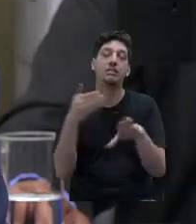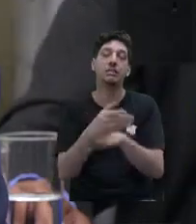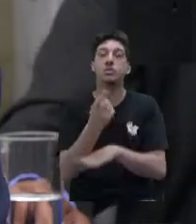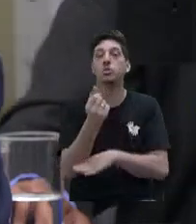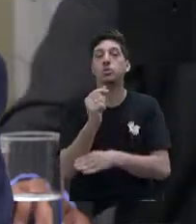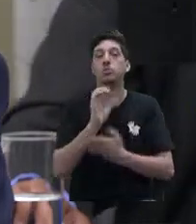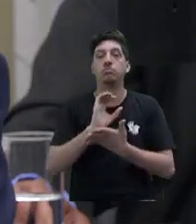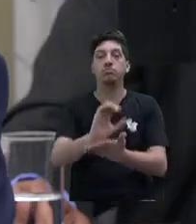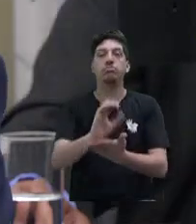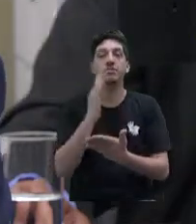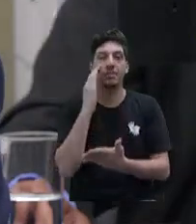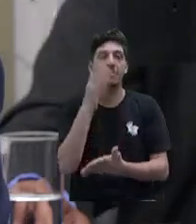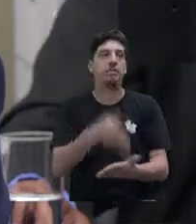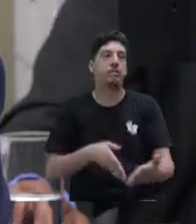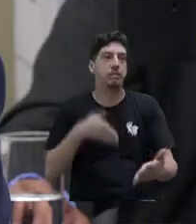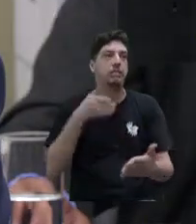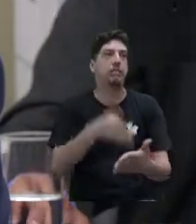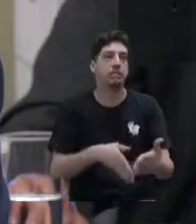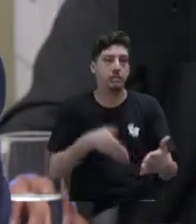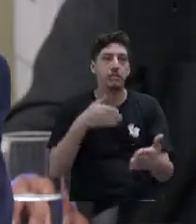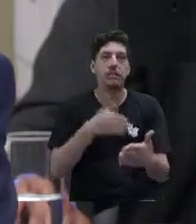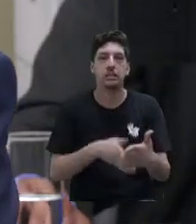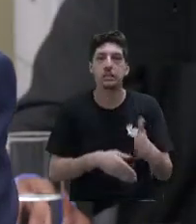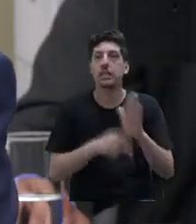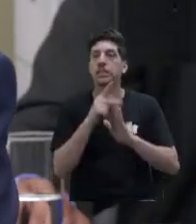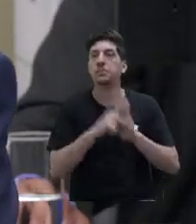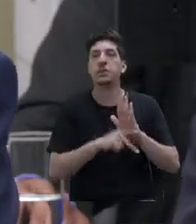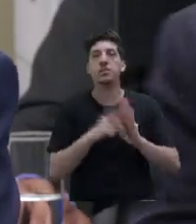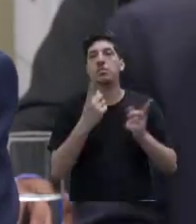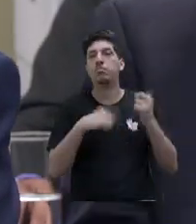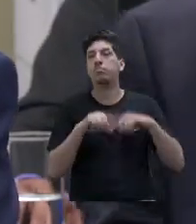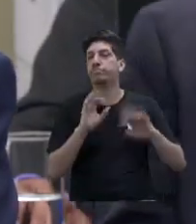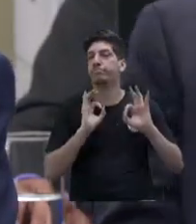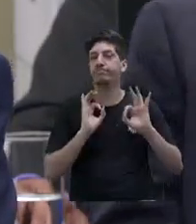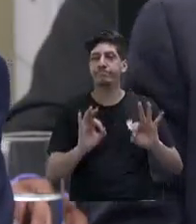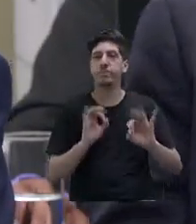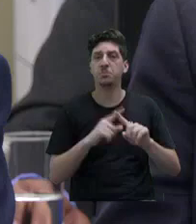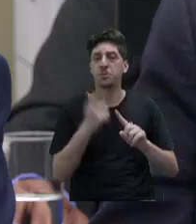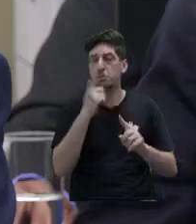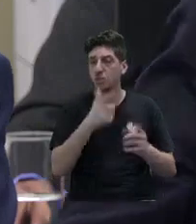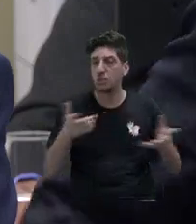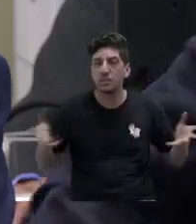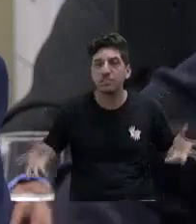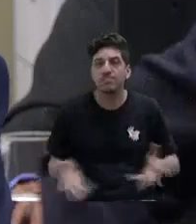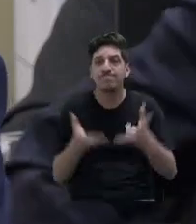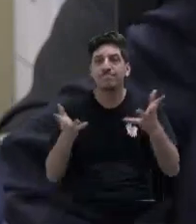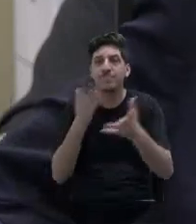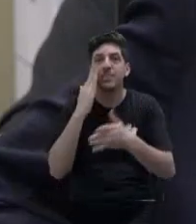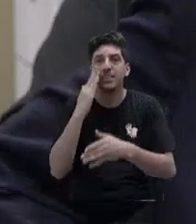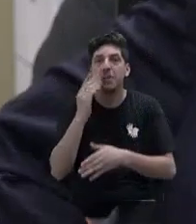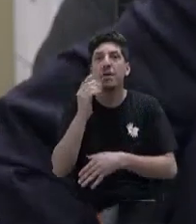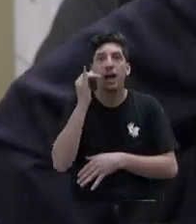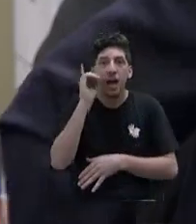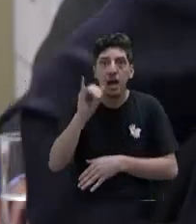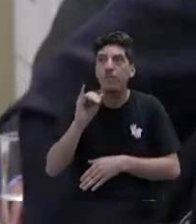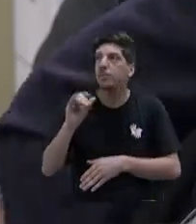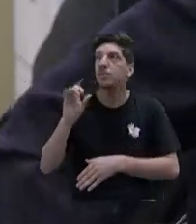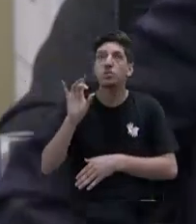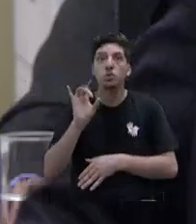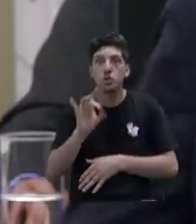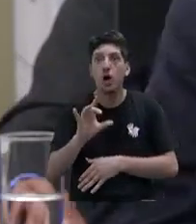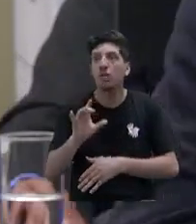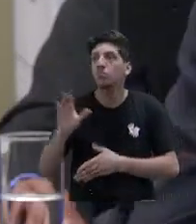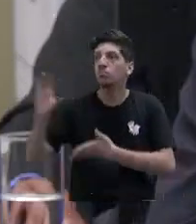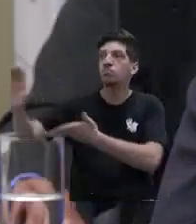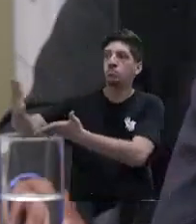recurso que eu entendo que esse projeto é revolucionário, porque vai promover descentralização e democratização